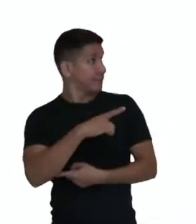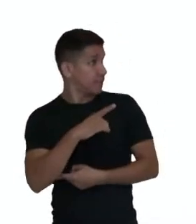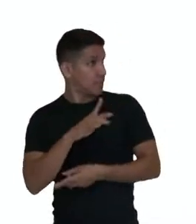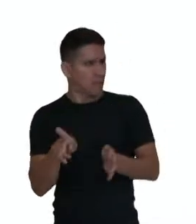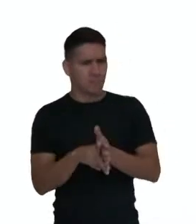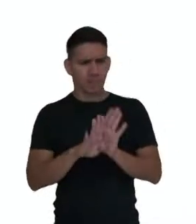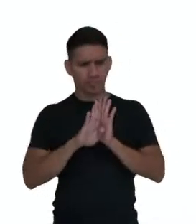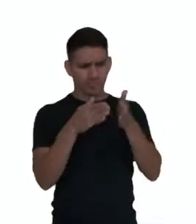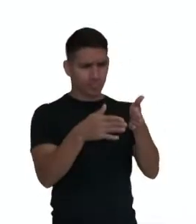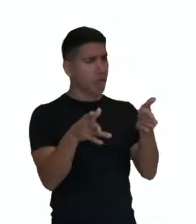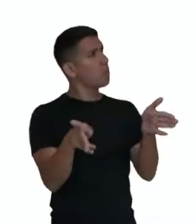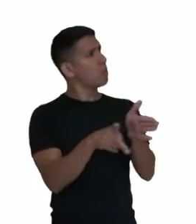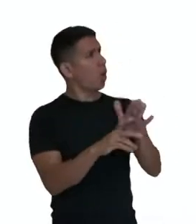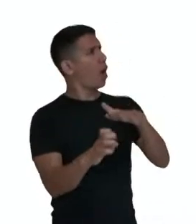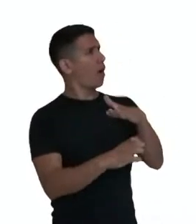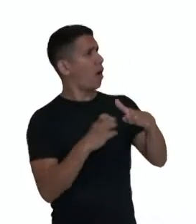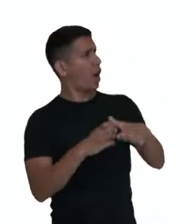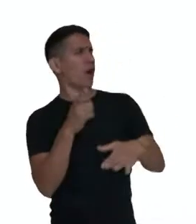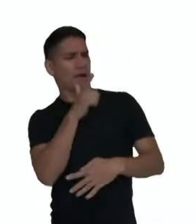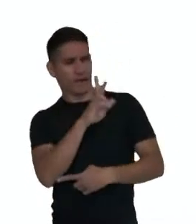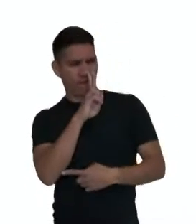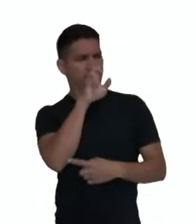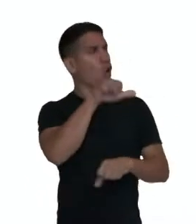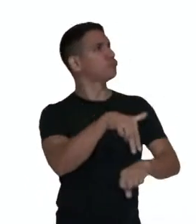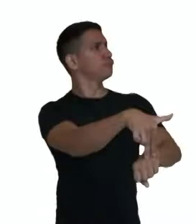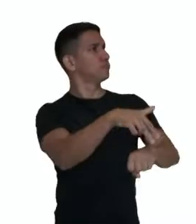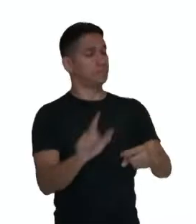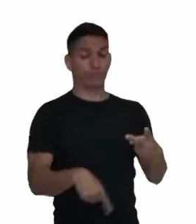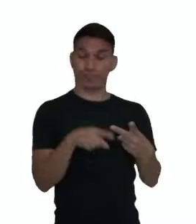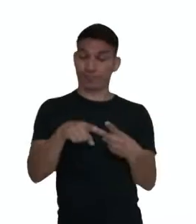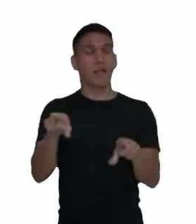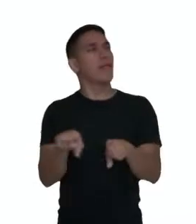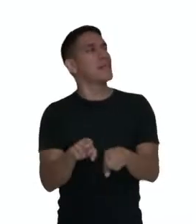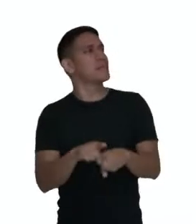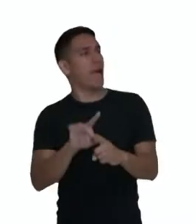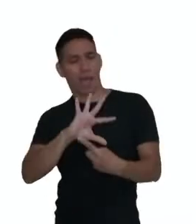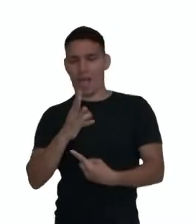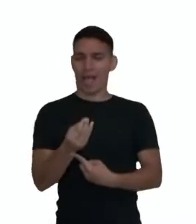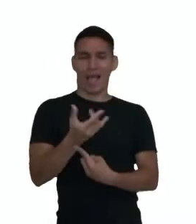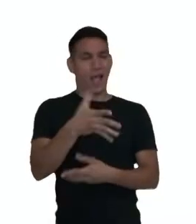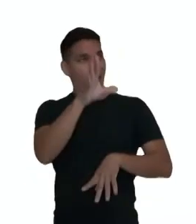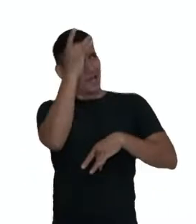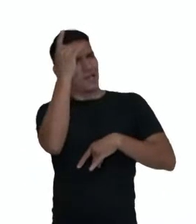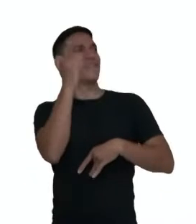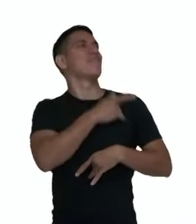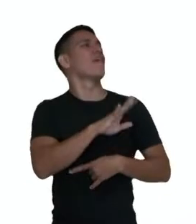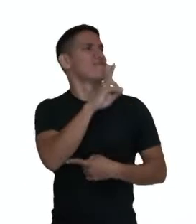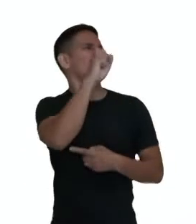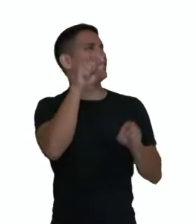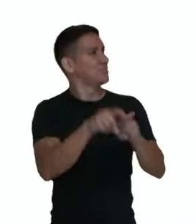lado empreendedor muito forte, um lado artístico muito forte também.